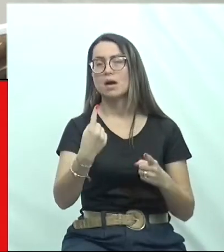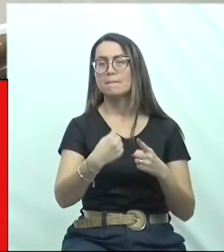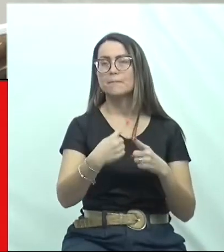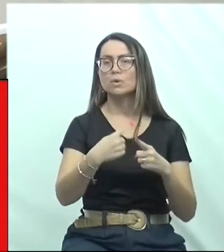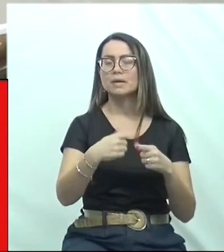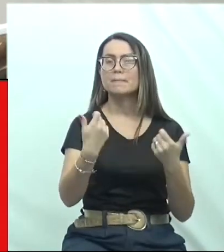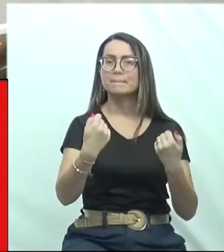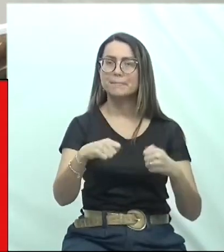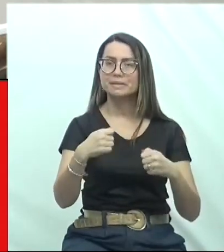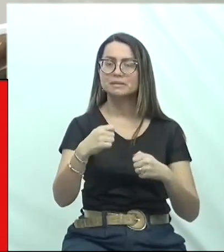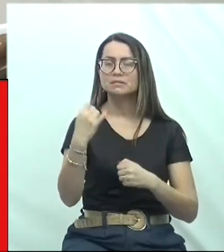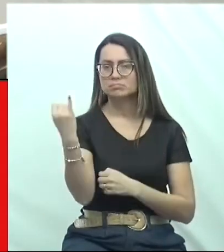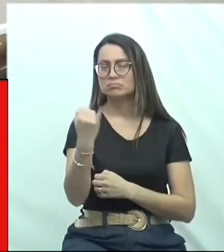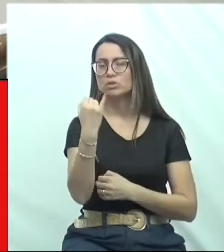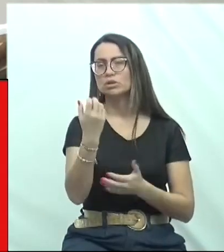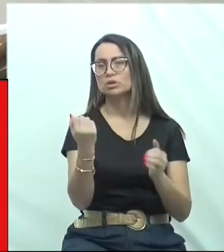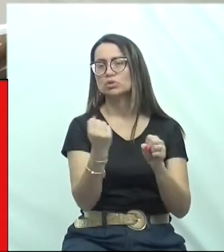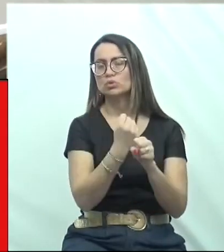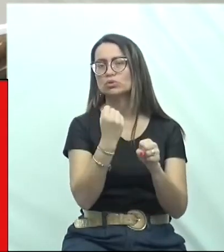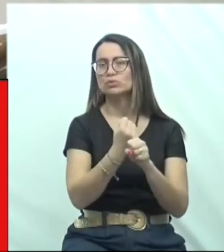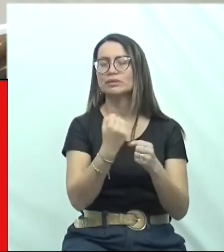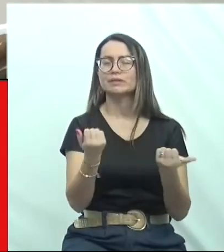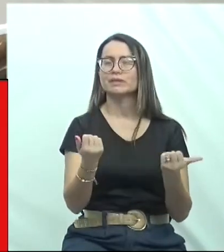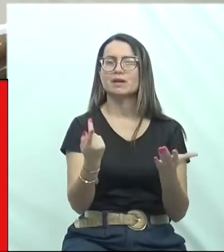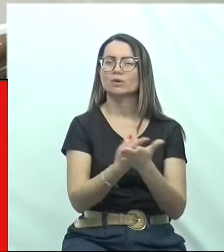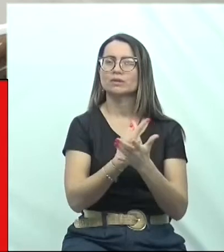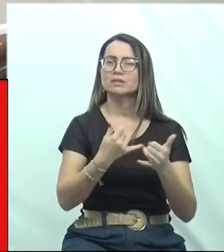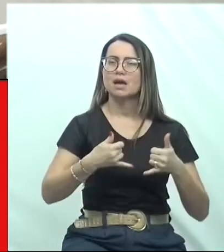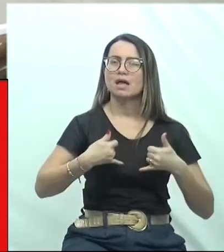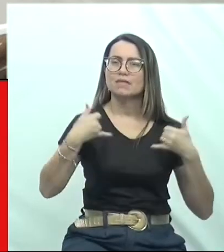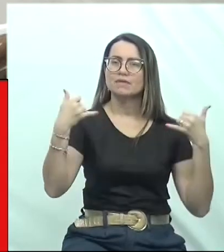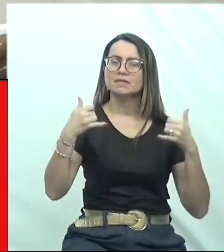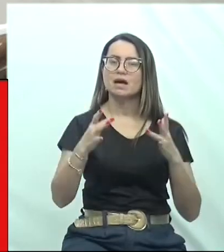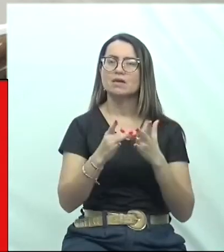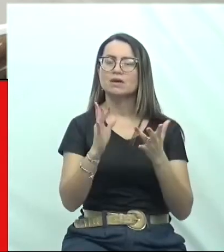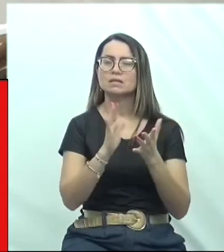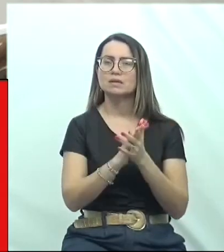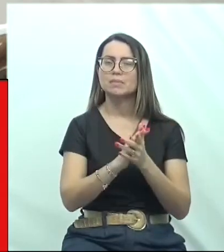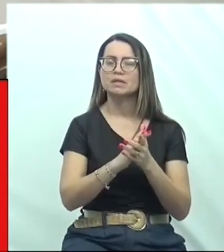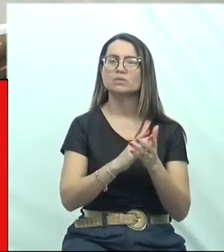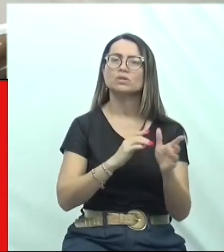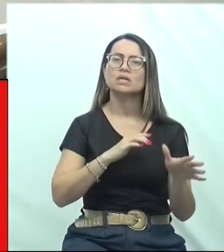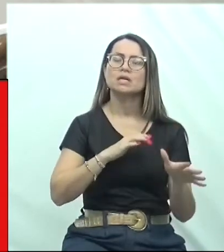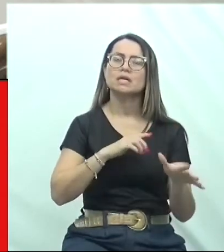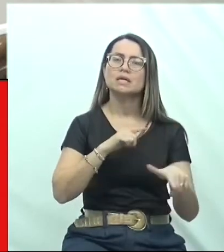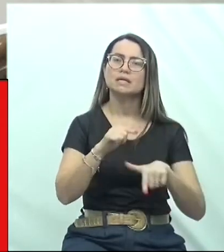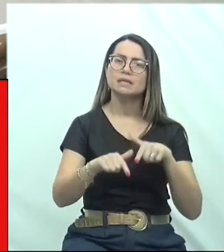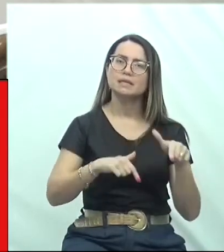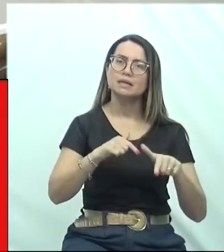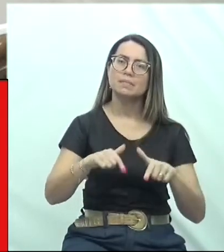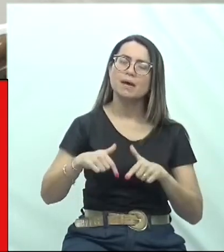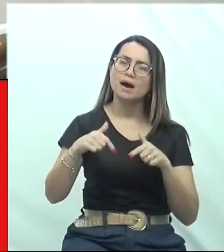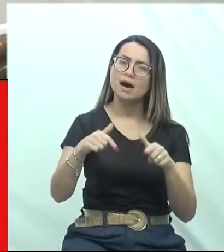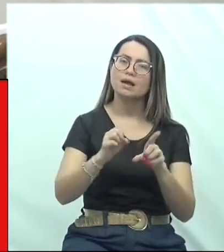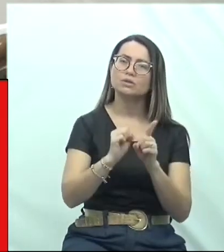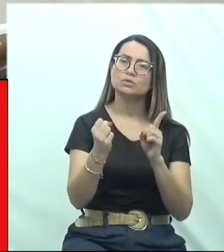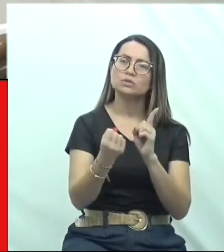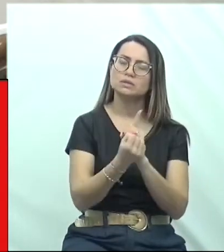para a realização de eventos, aniversários, casamentos e ações sociais direcionadas à população local.